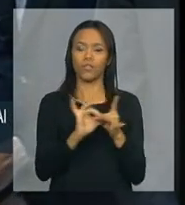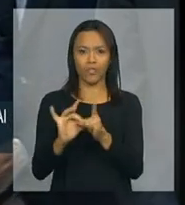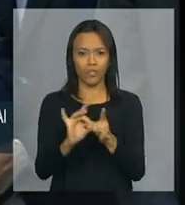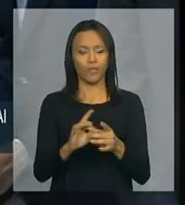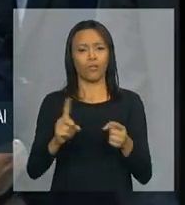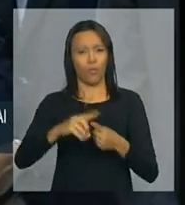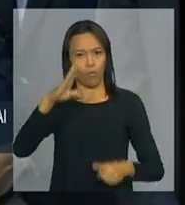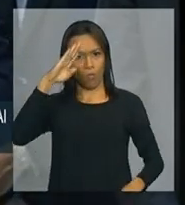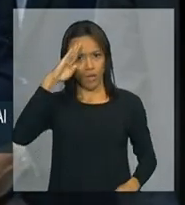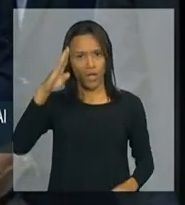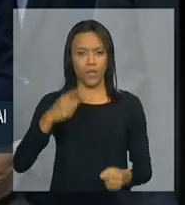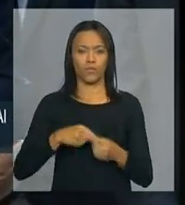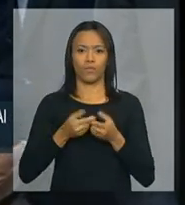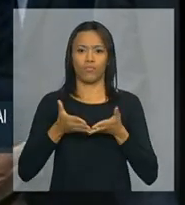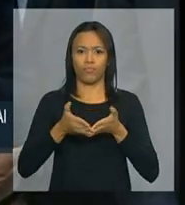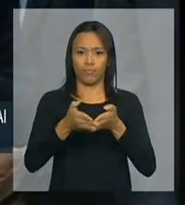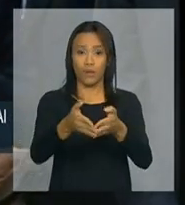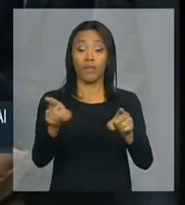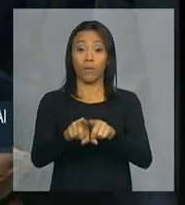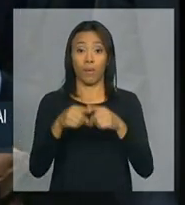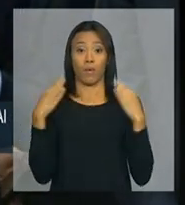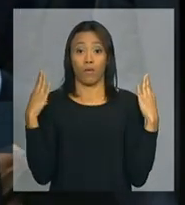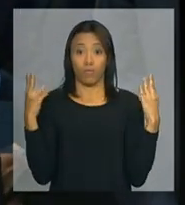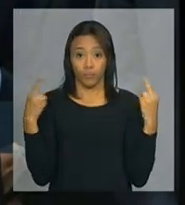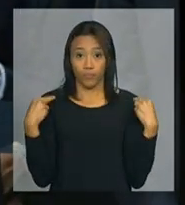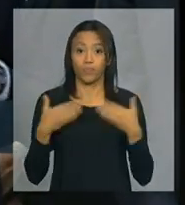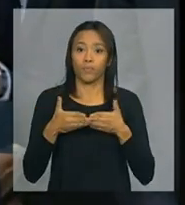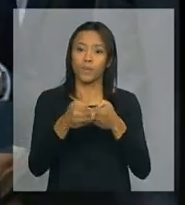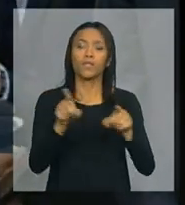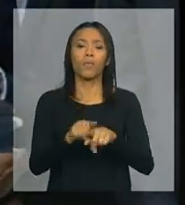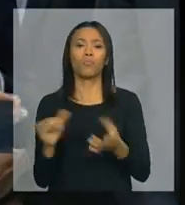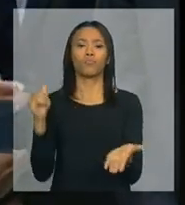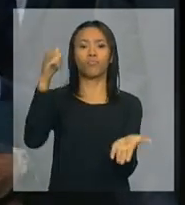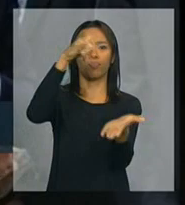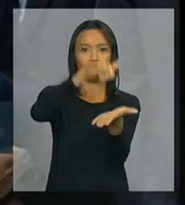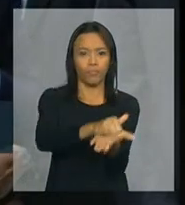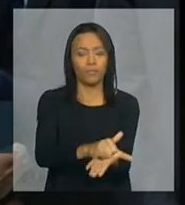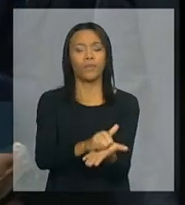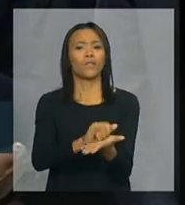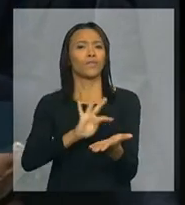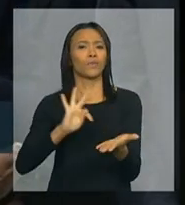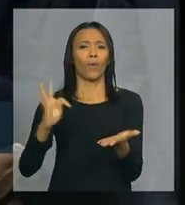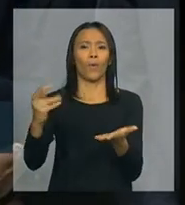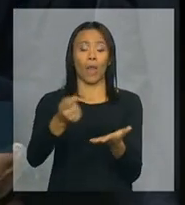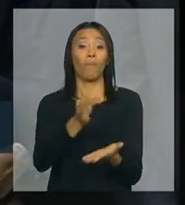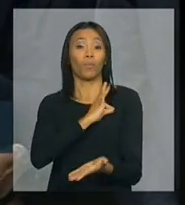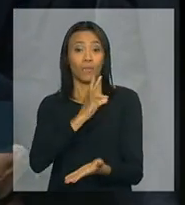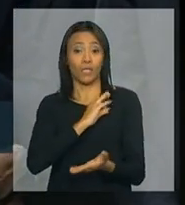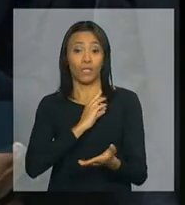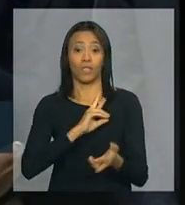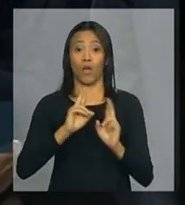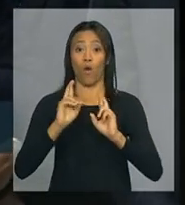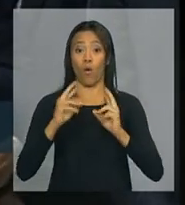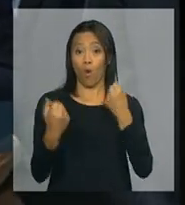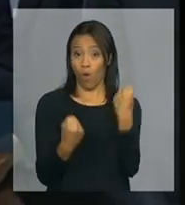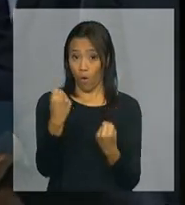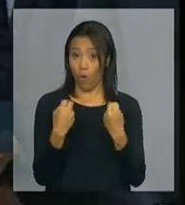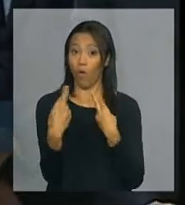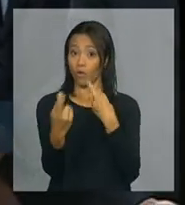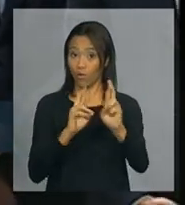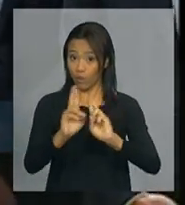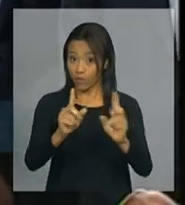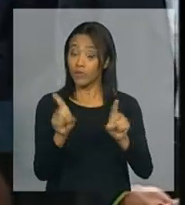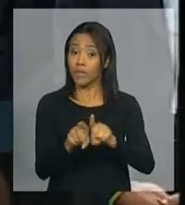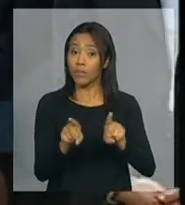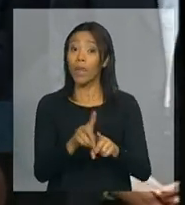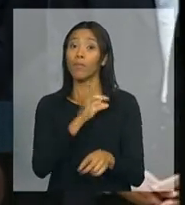Forças Armadas, com o Exército Brasileiro, com a Marinha, com a Aeronáutica, integrados com a Polícia Rodoviária Federal, com a Polícia